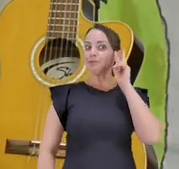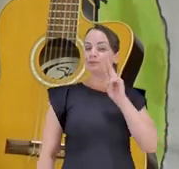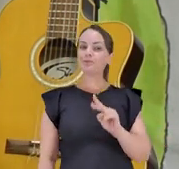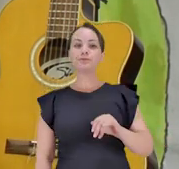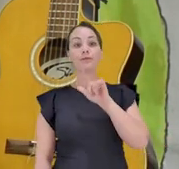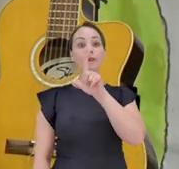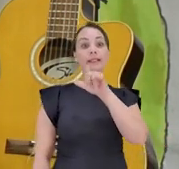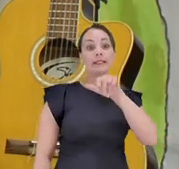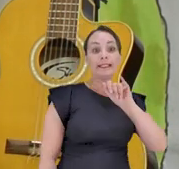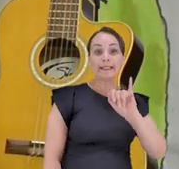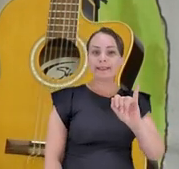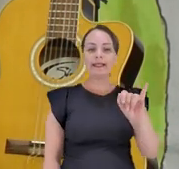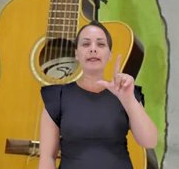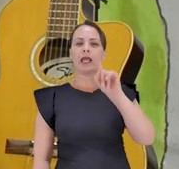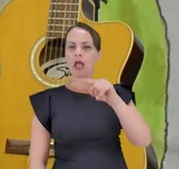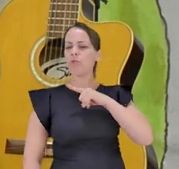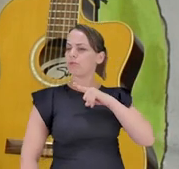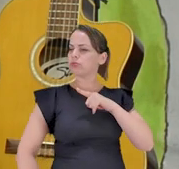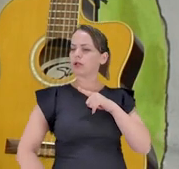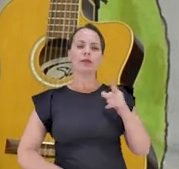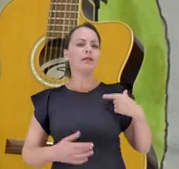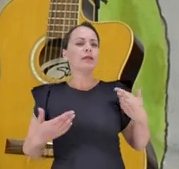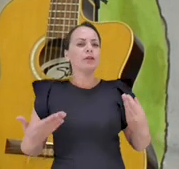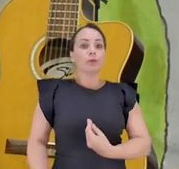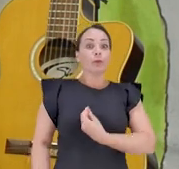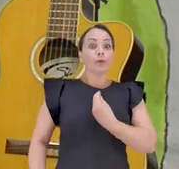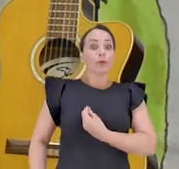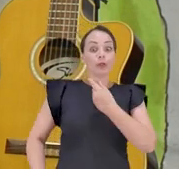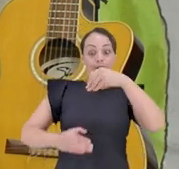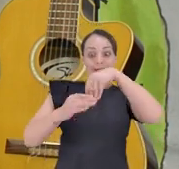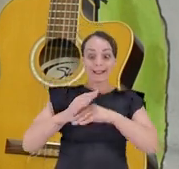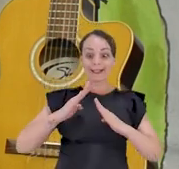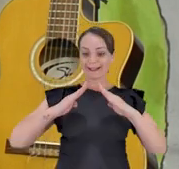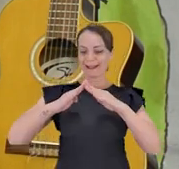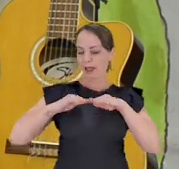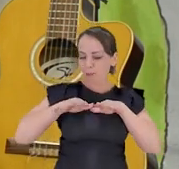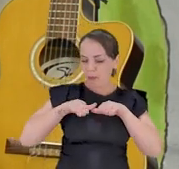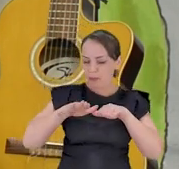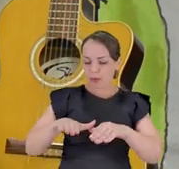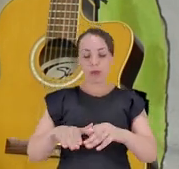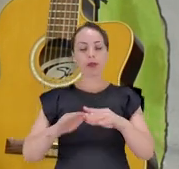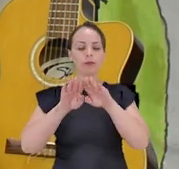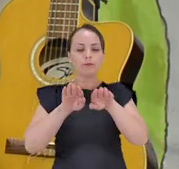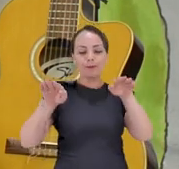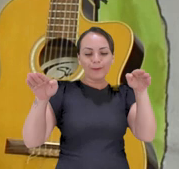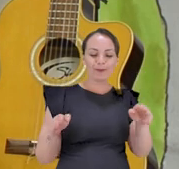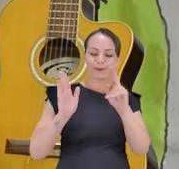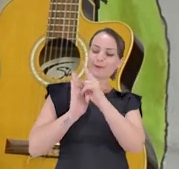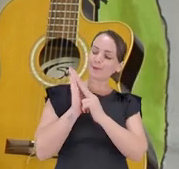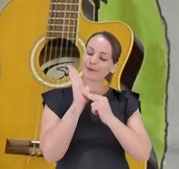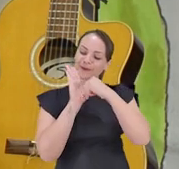Lili é uma figureira e ela estava na sua casa, numa mesinha,